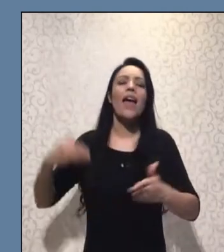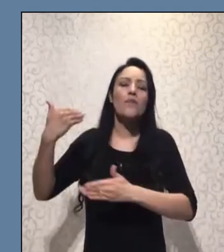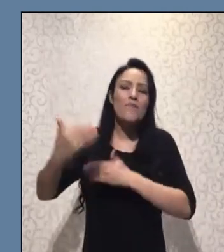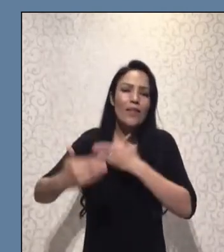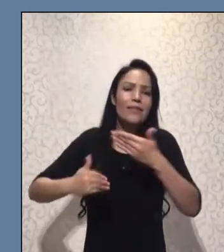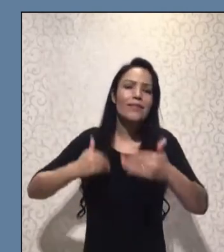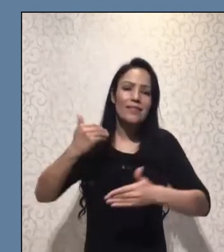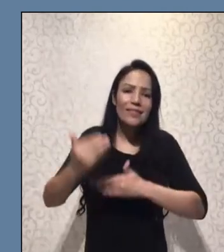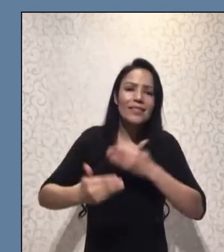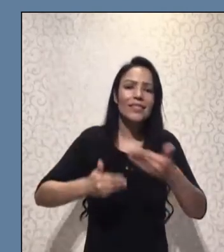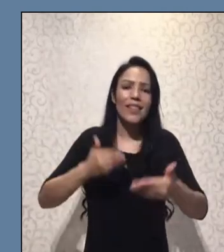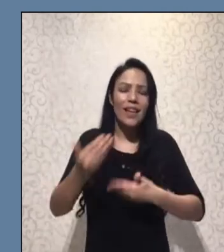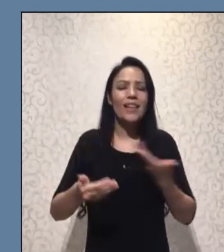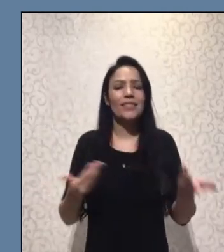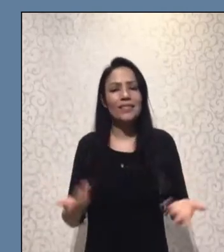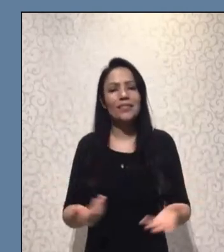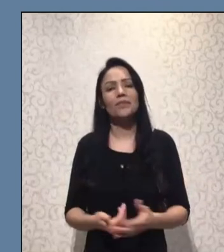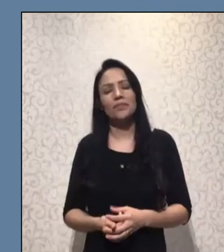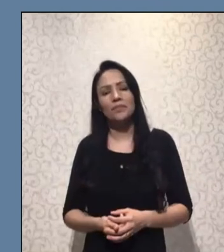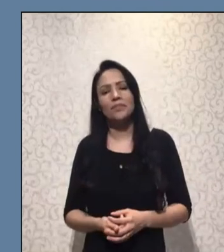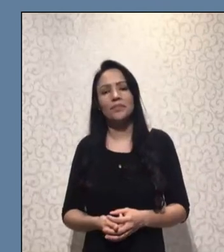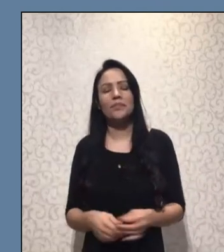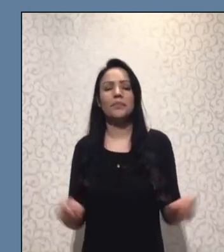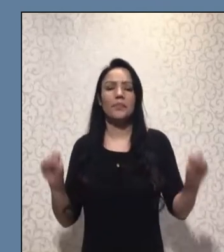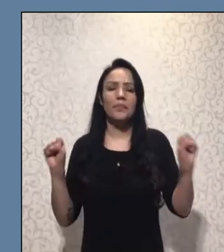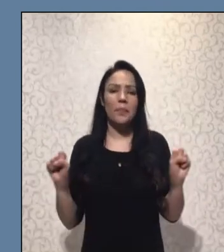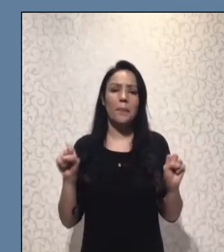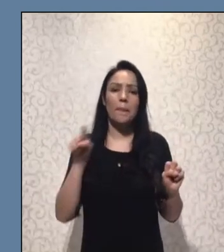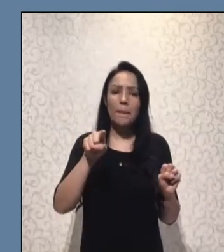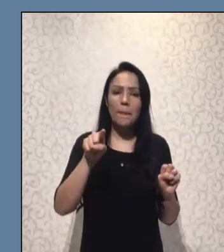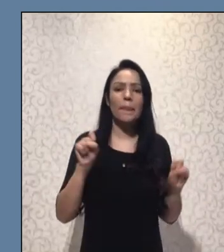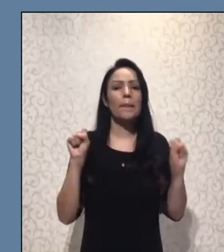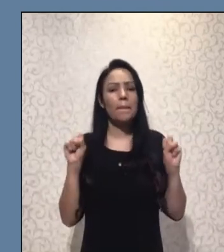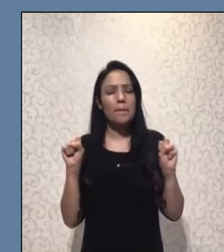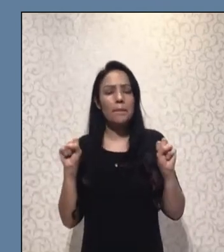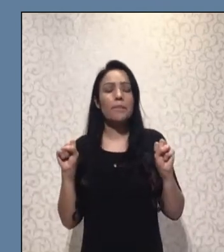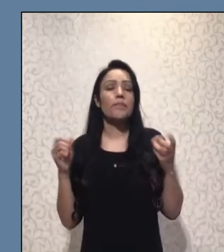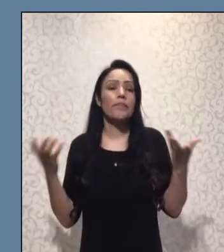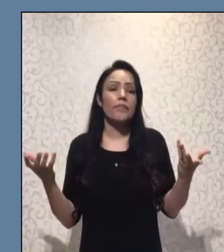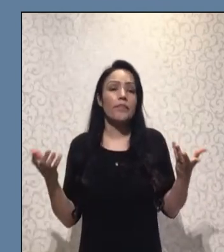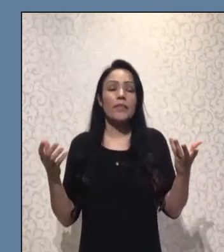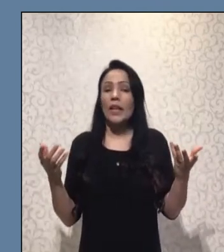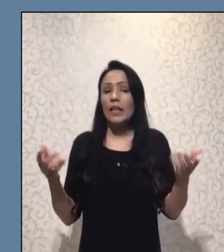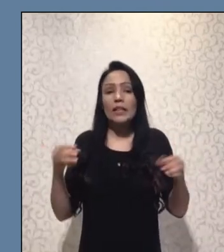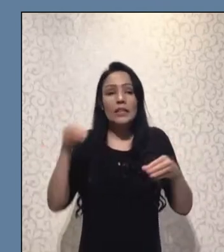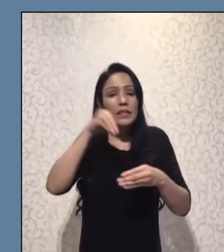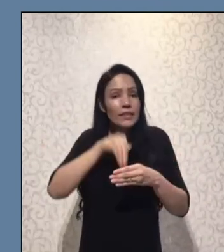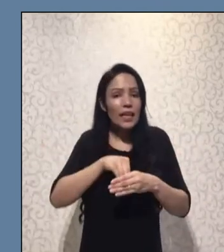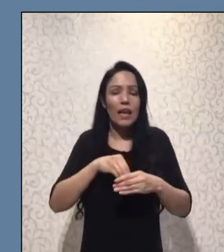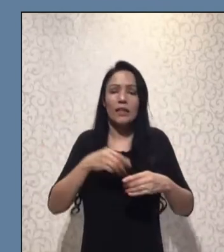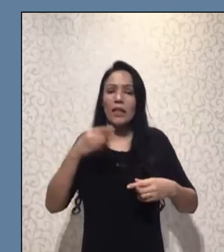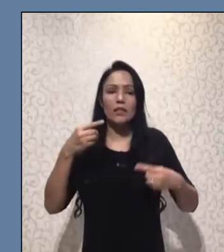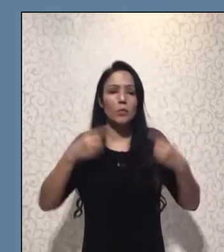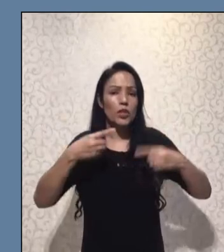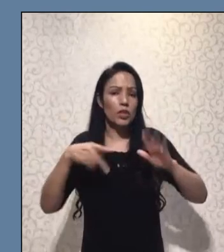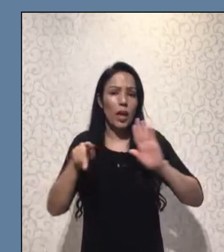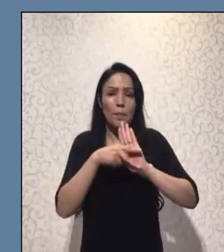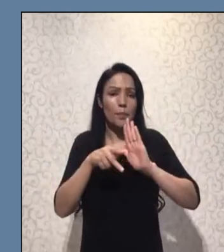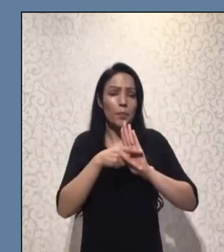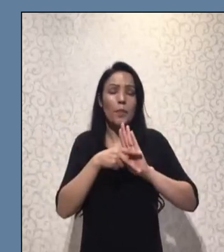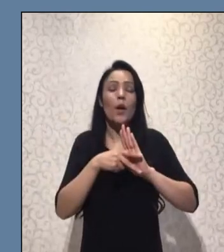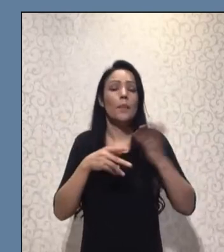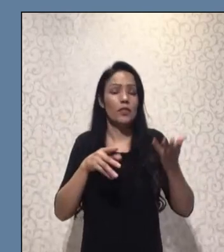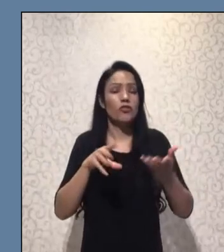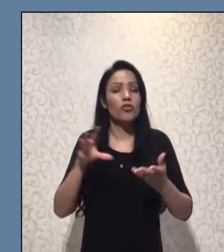que você tenha estofo para isso. O estofo está em políticas perenes, né? De aquisição, que eu